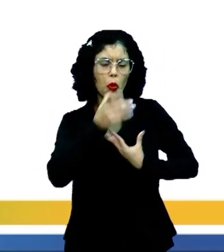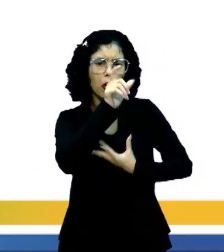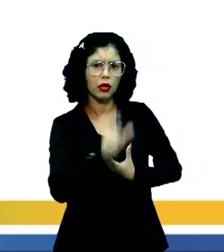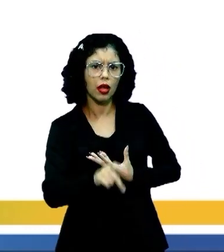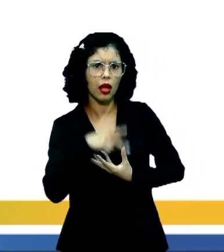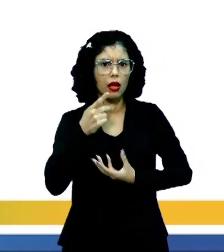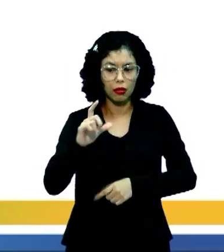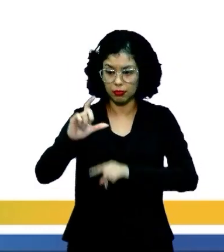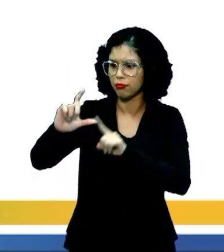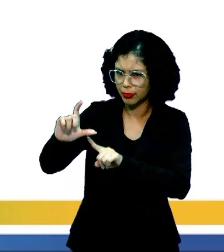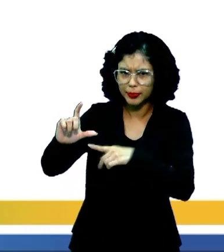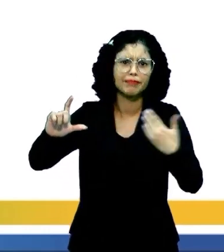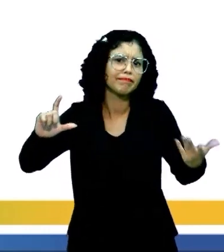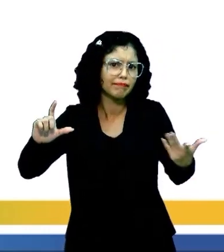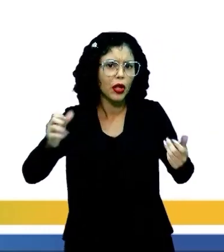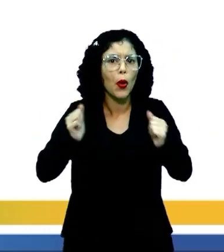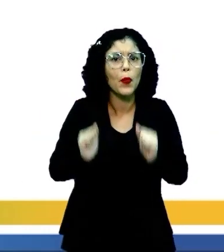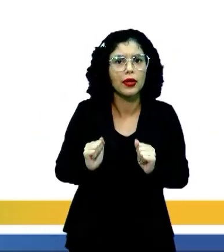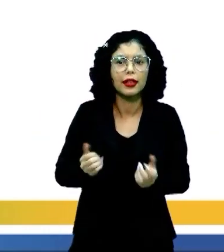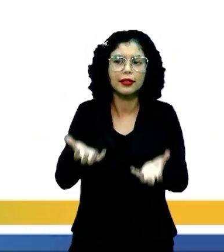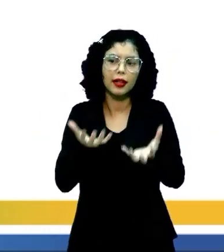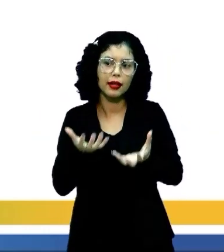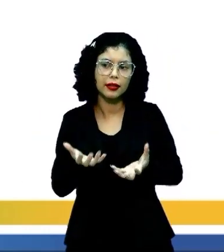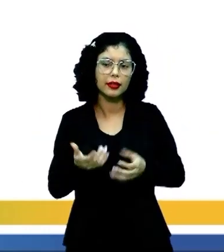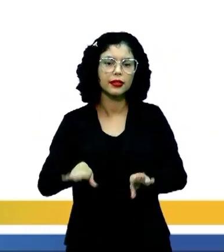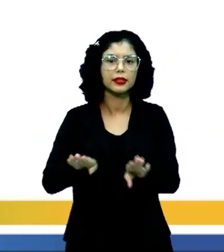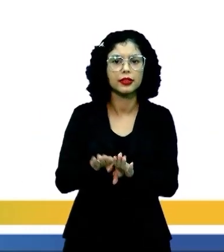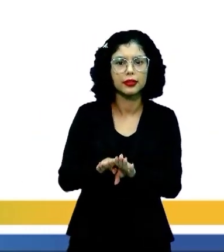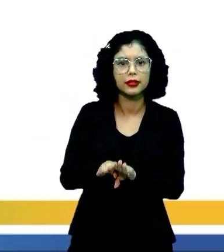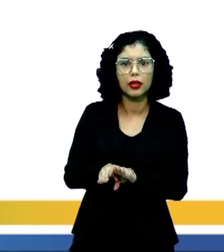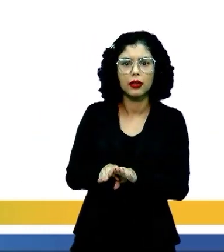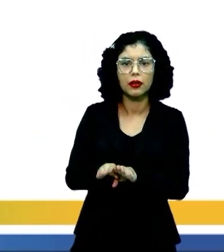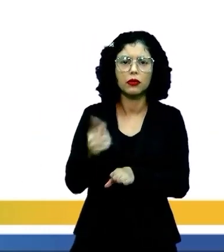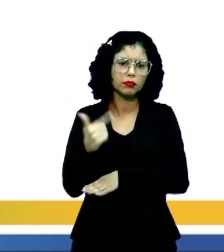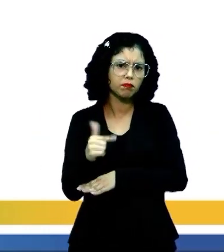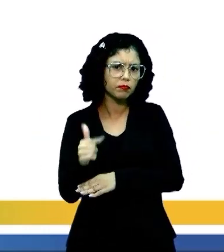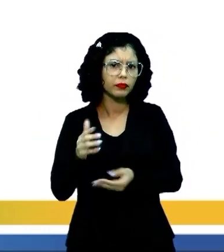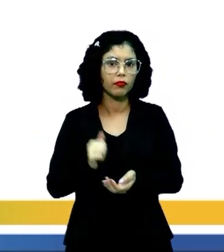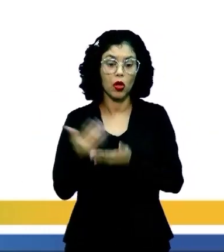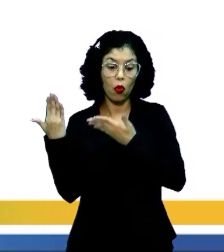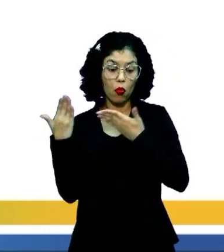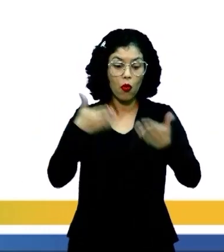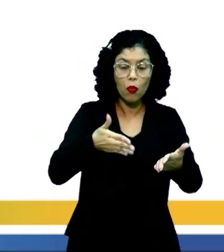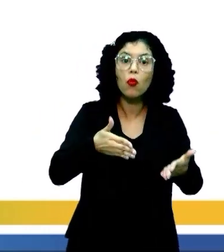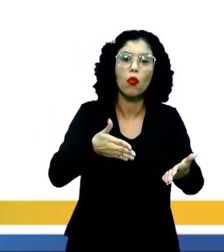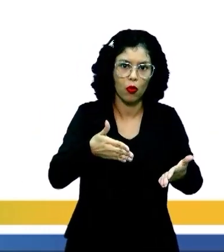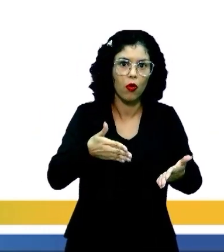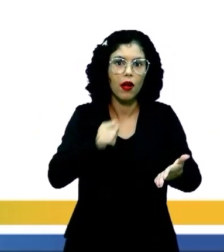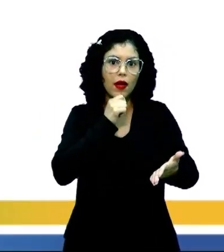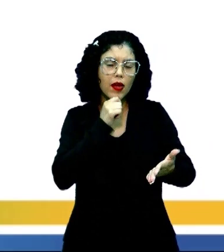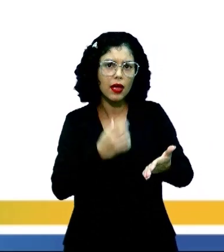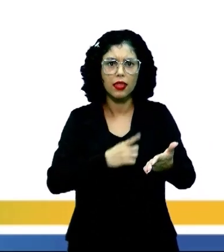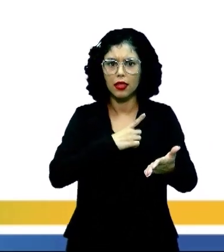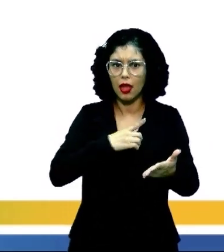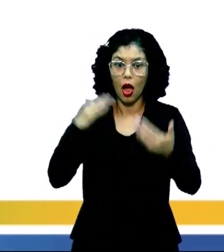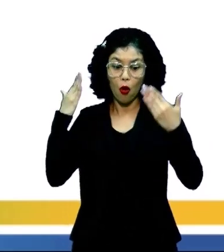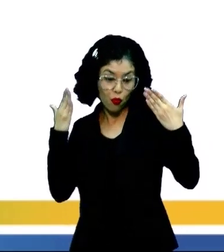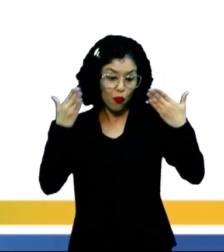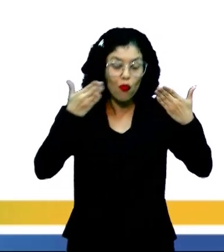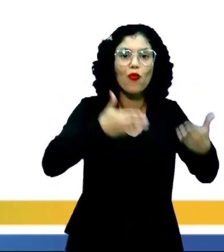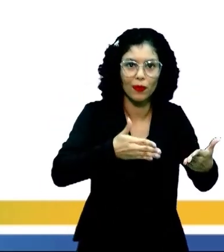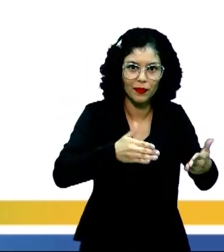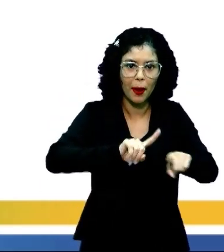diz lata, pode estar querendo dizer o incontível. Uma meta existe para ser um